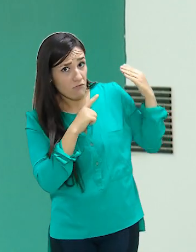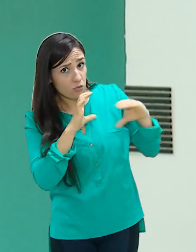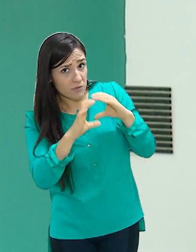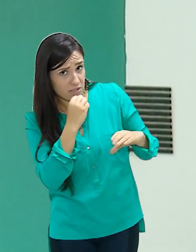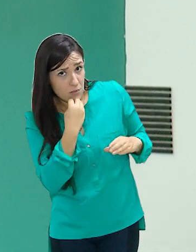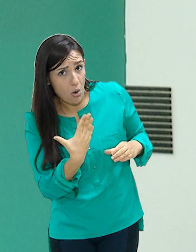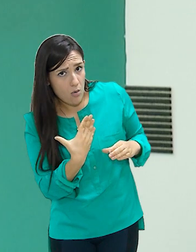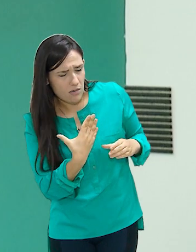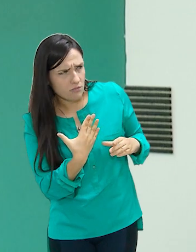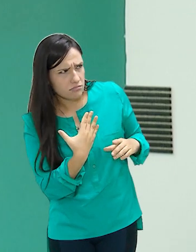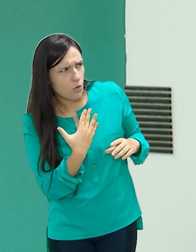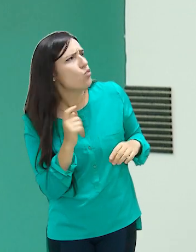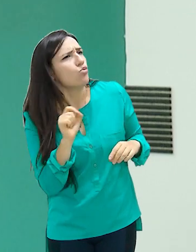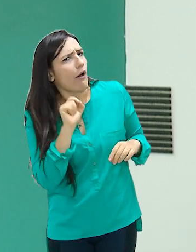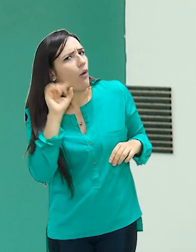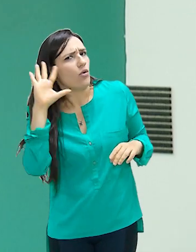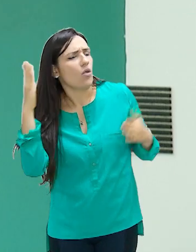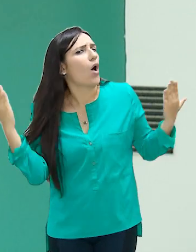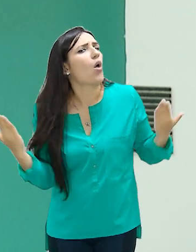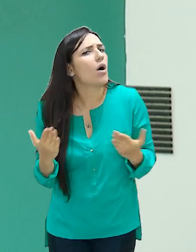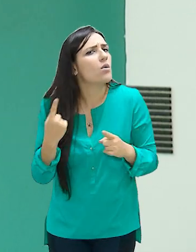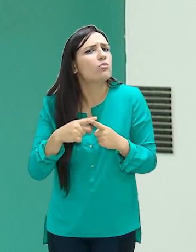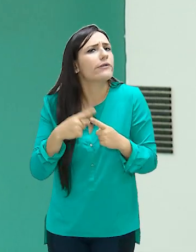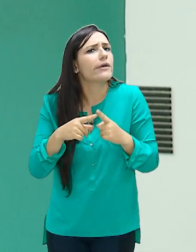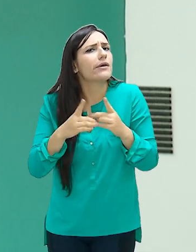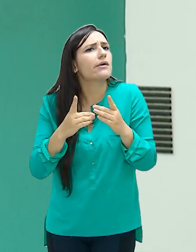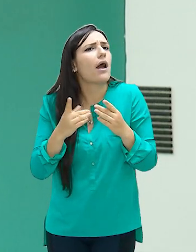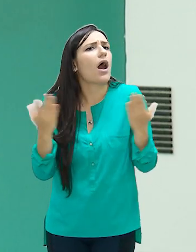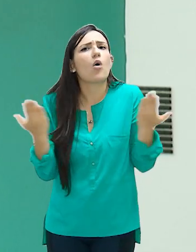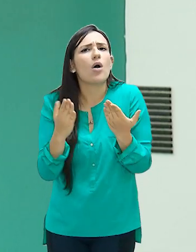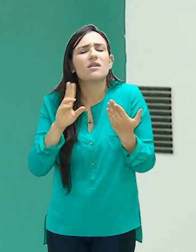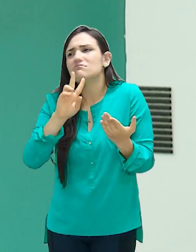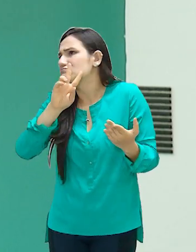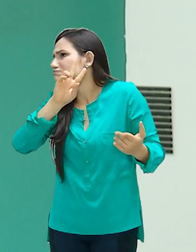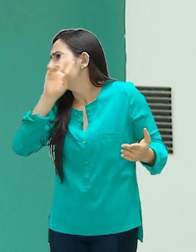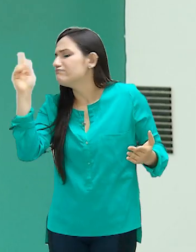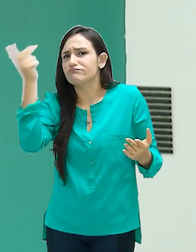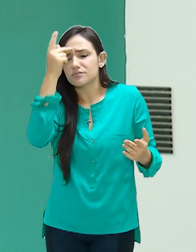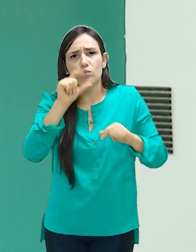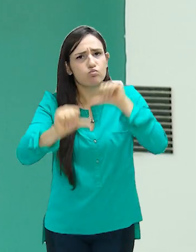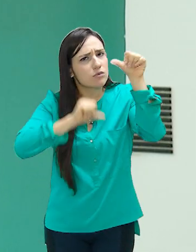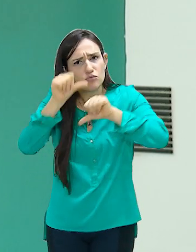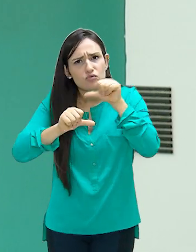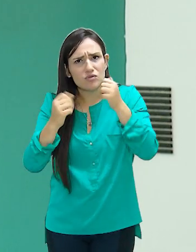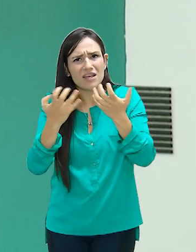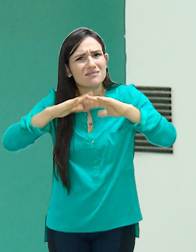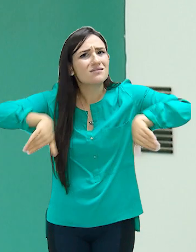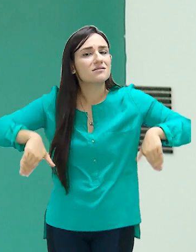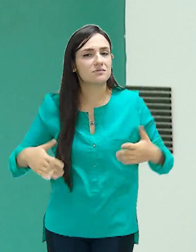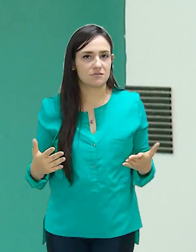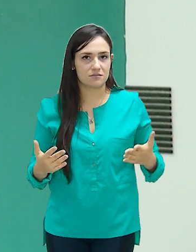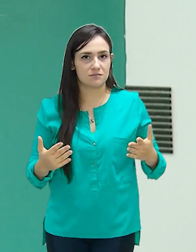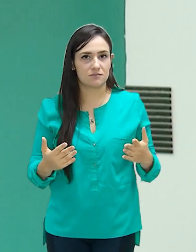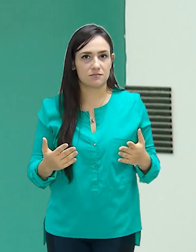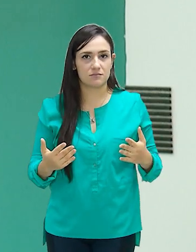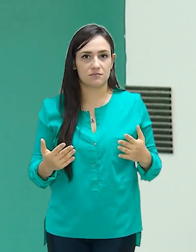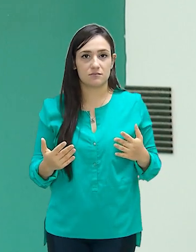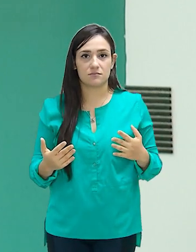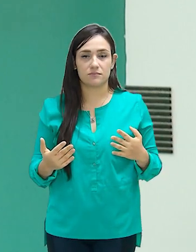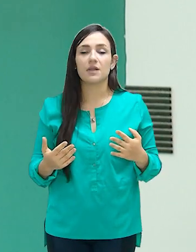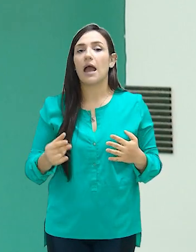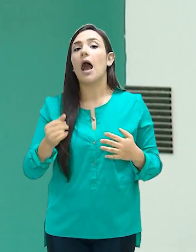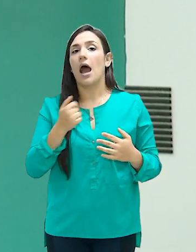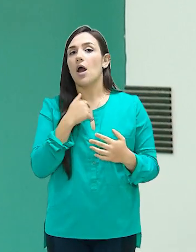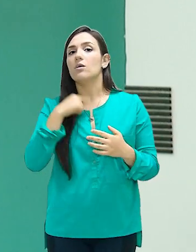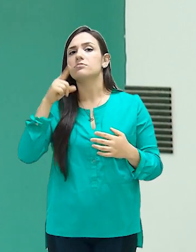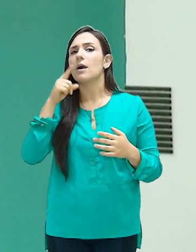que eles pensam, como é que eu quero estar daqui 1 ano, 2 anos, 5 anos, depois que